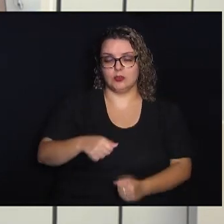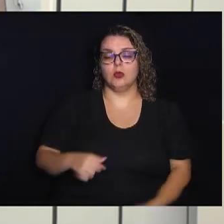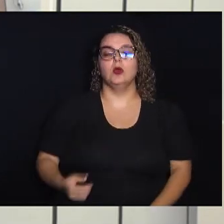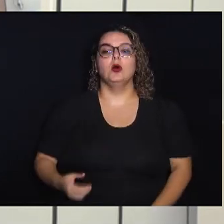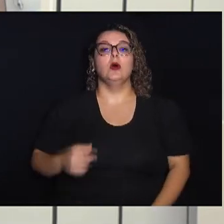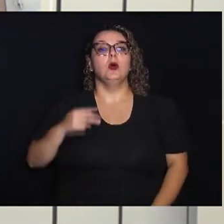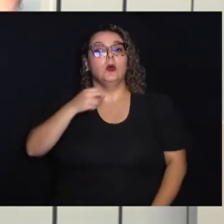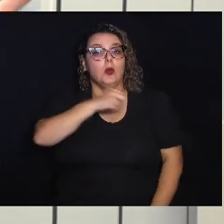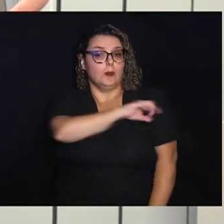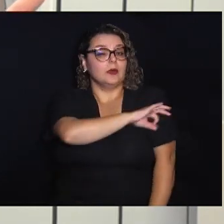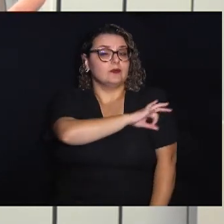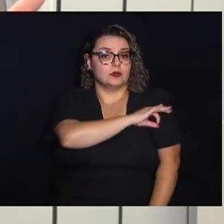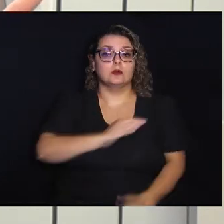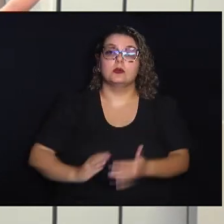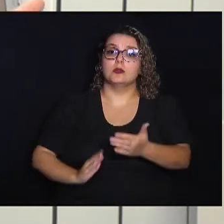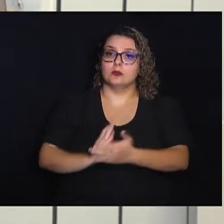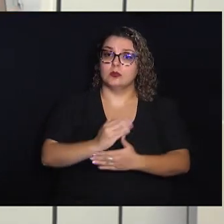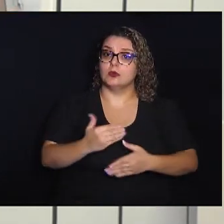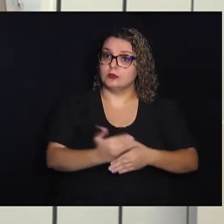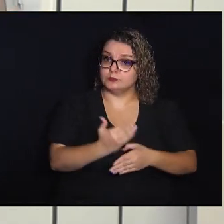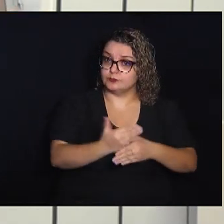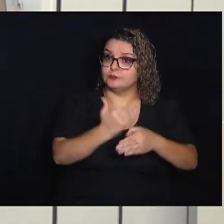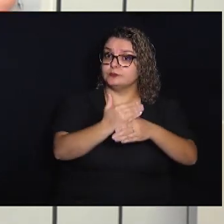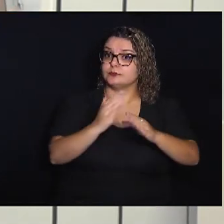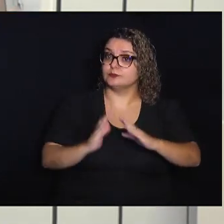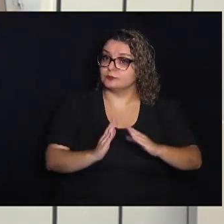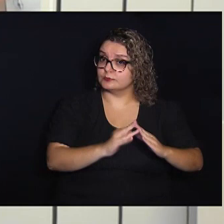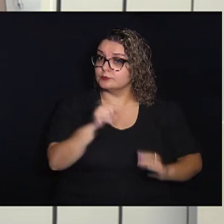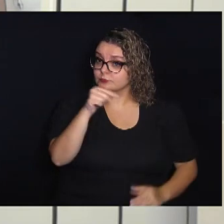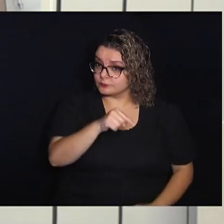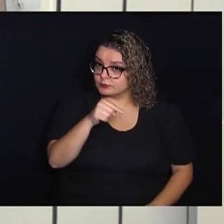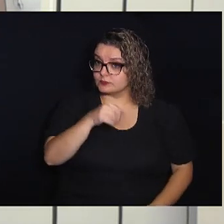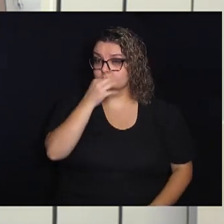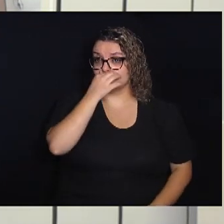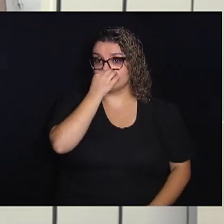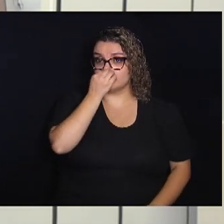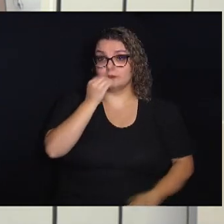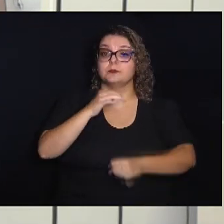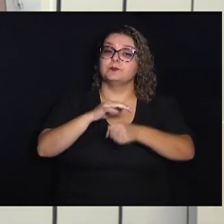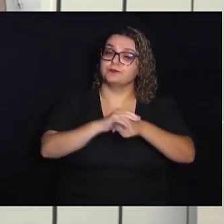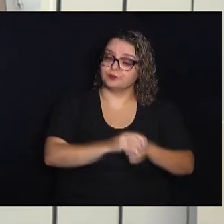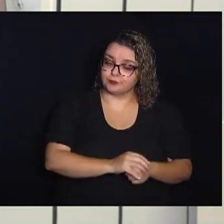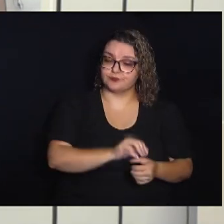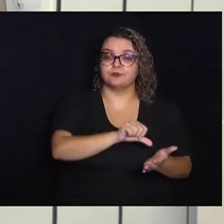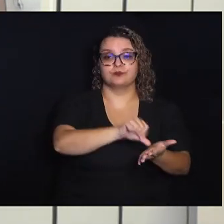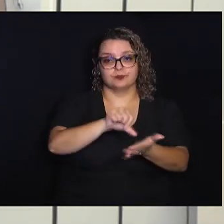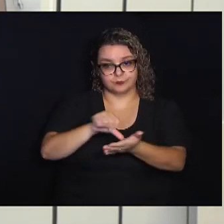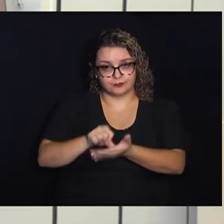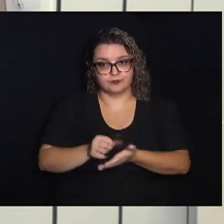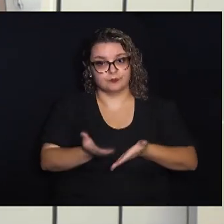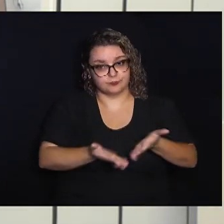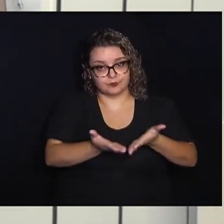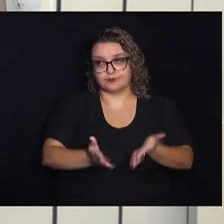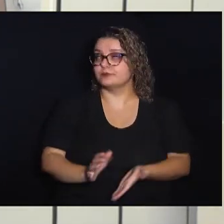Prefeitura aprovou empreendimentos habitacionais que ameaçam as unidades de